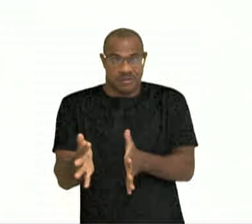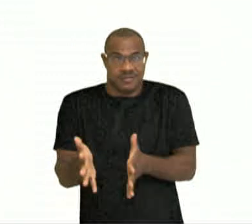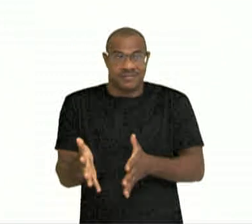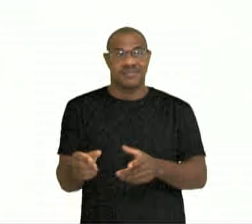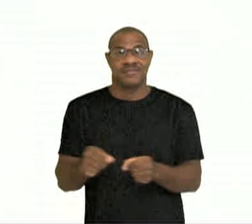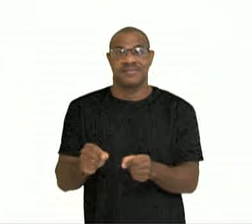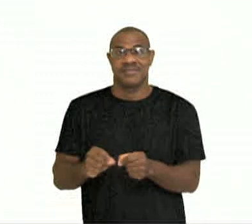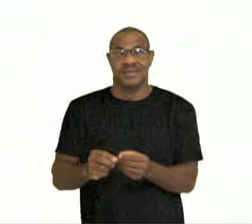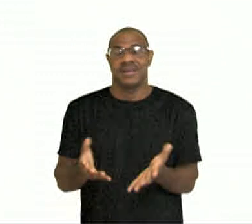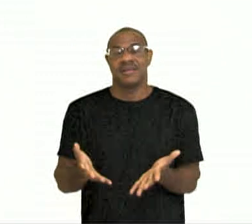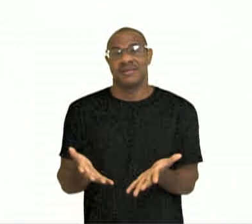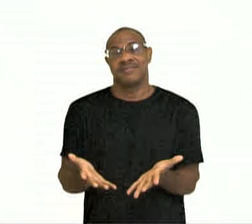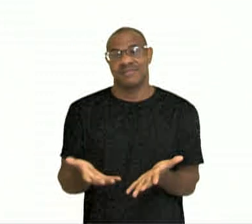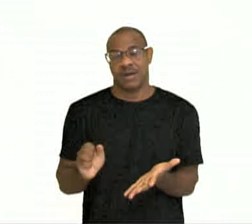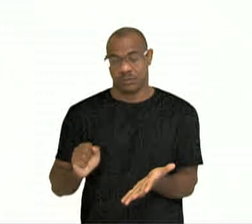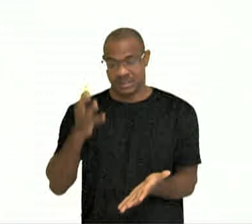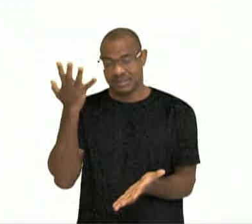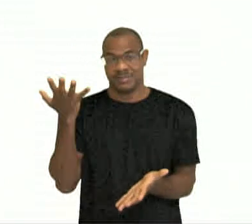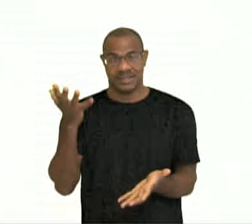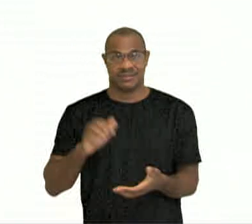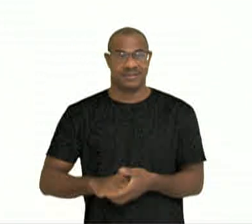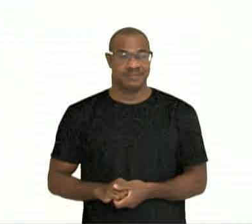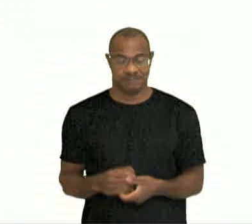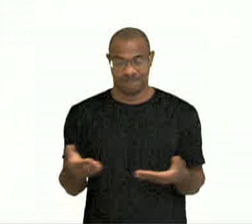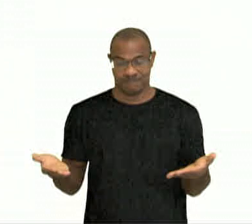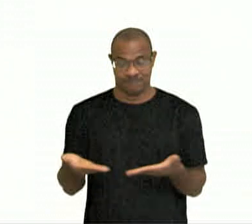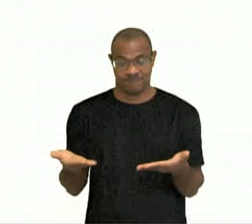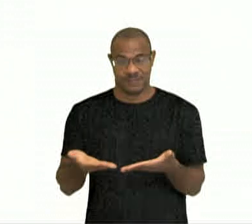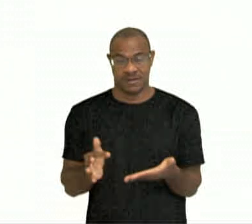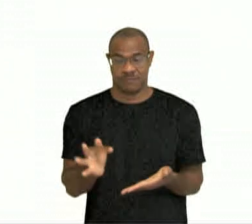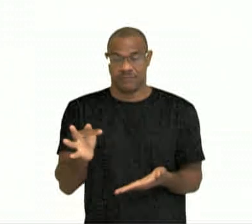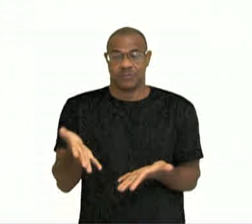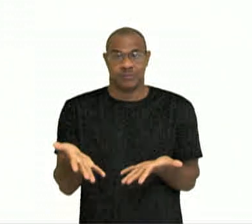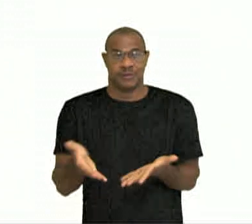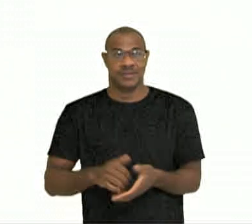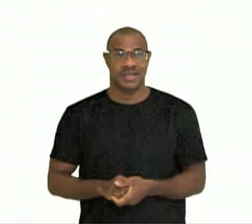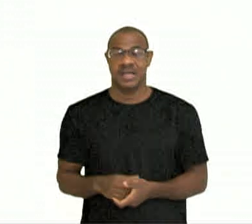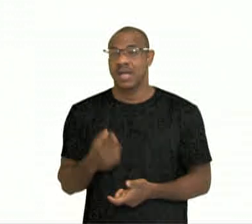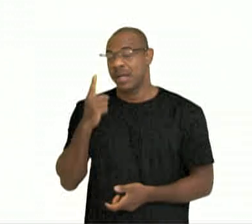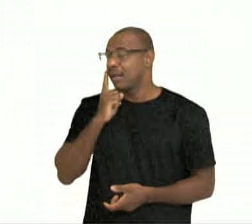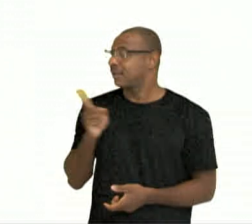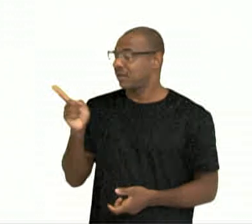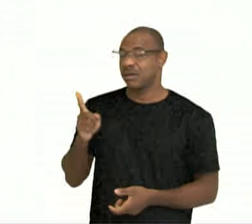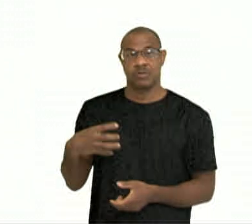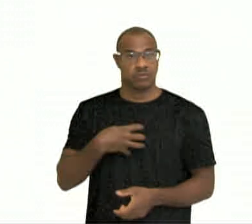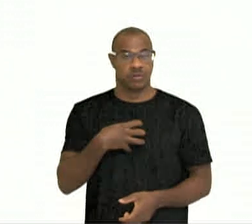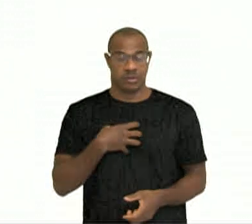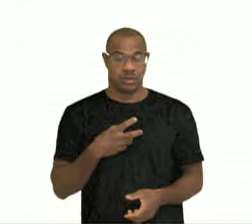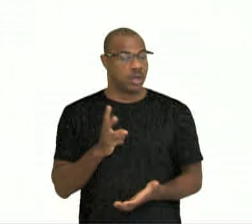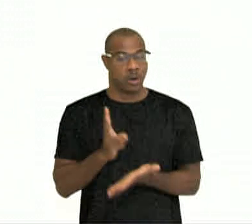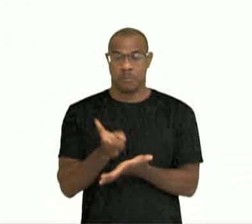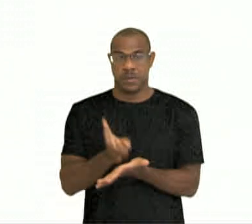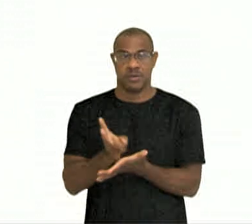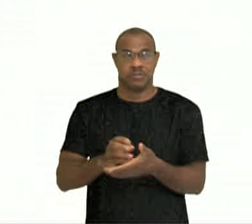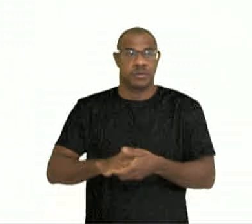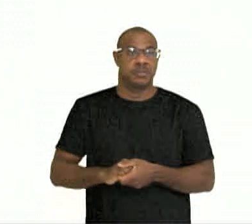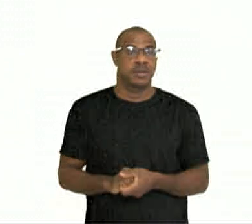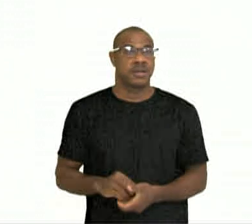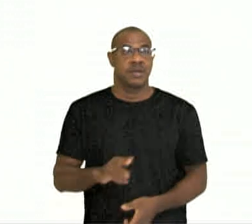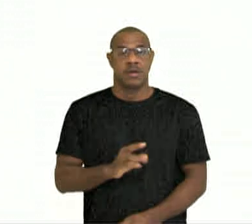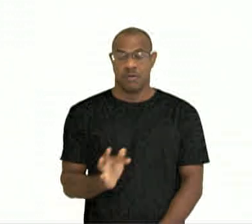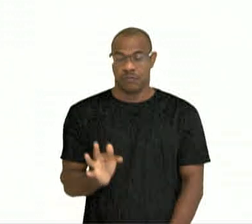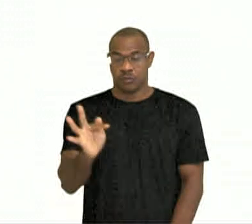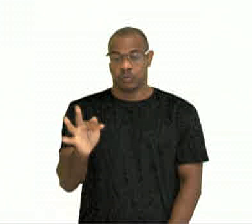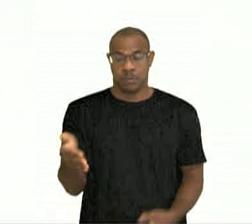de antecipação do acontecimento. O modo é o mesmo, modo indicativo, mas eu usei aqui o futuro